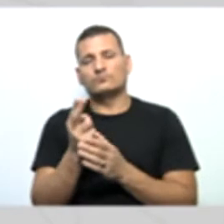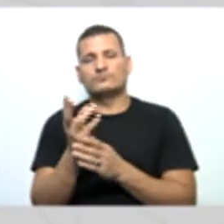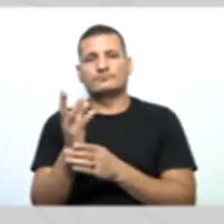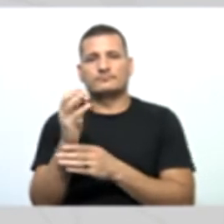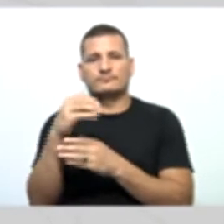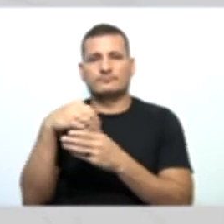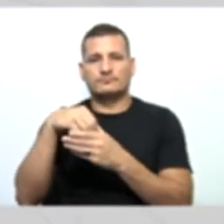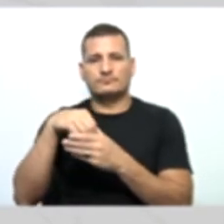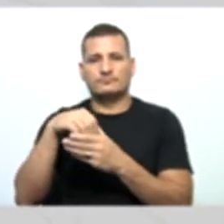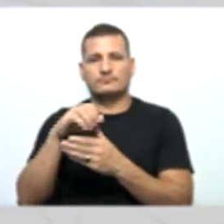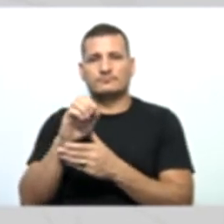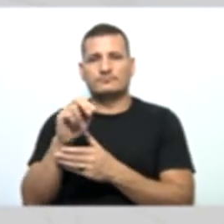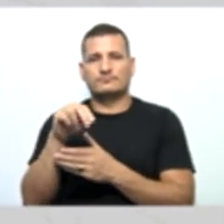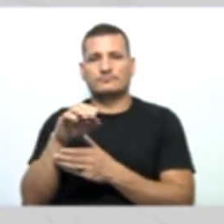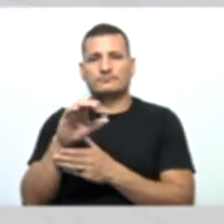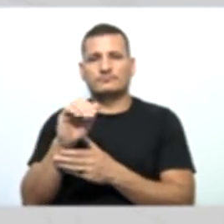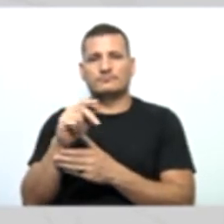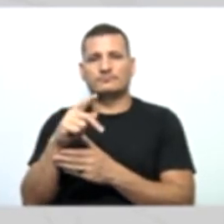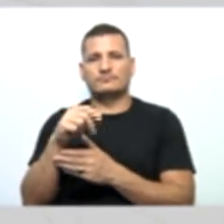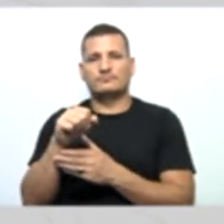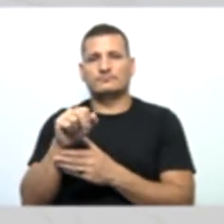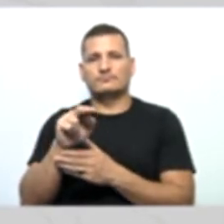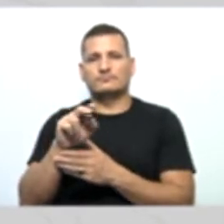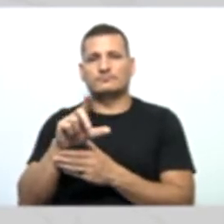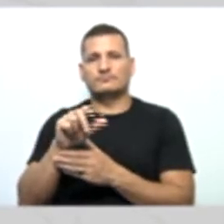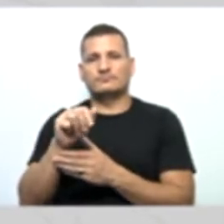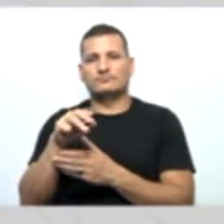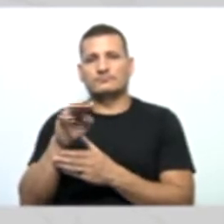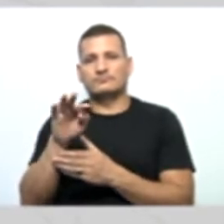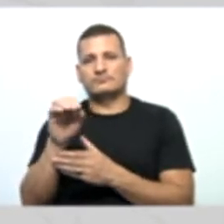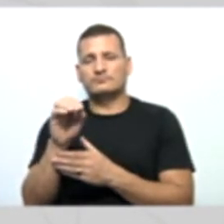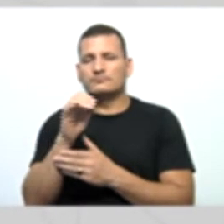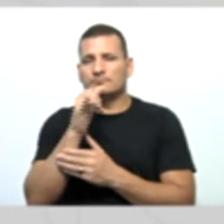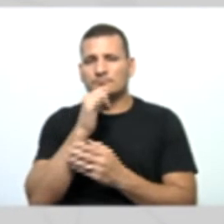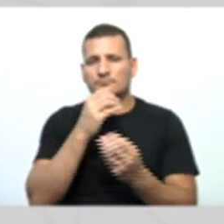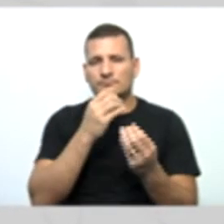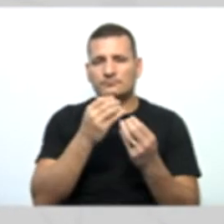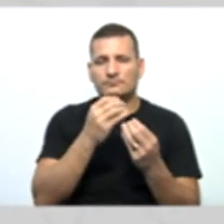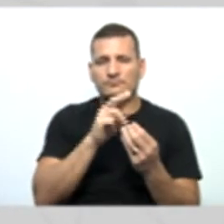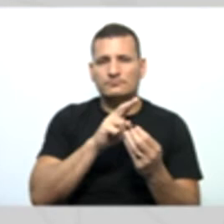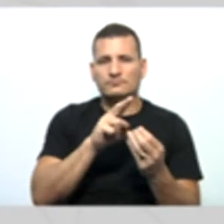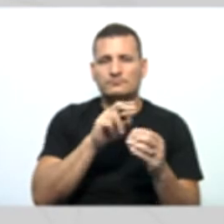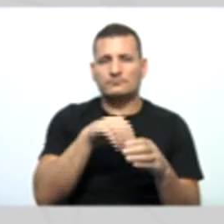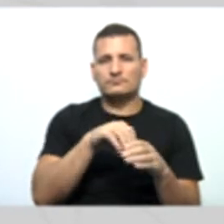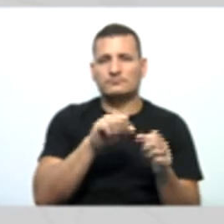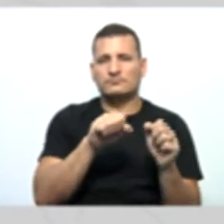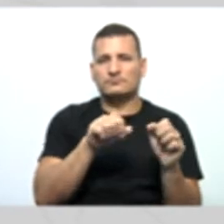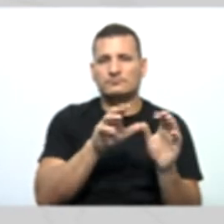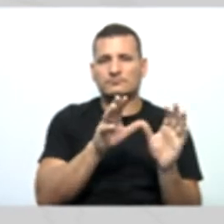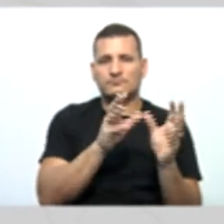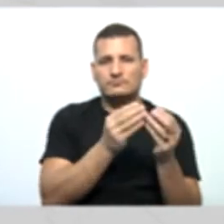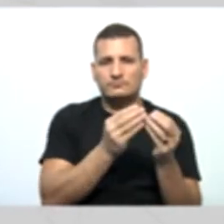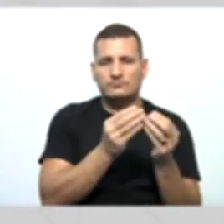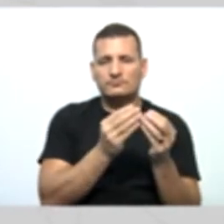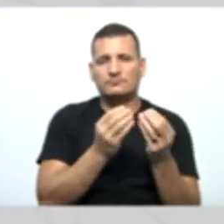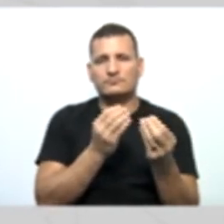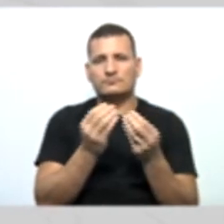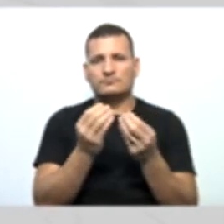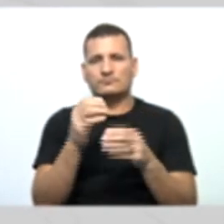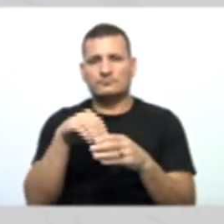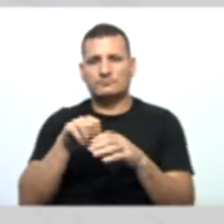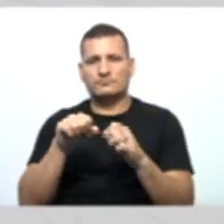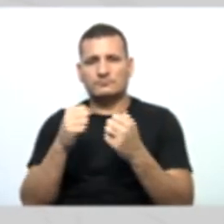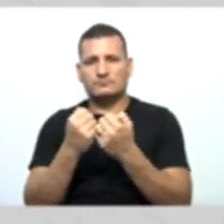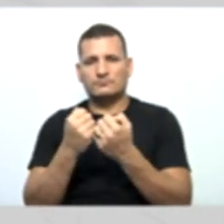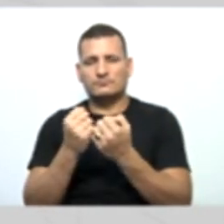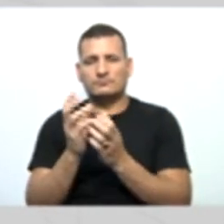encapsulamento. Quando que eu vou utilizar no sistema, por exemplo, uma abstração? Quando que eu vou utilizar no sistema um encapsulamento? E